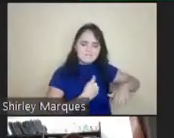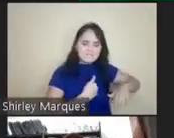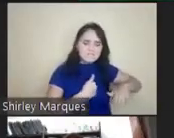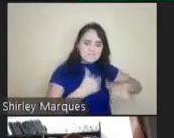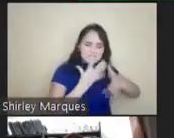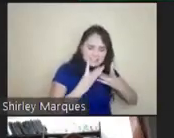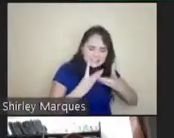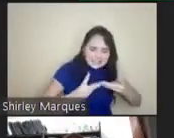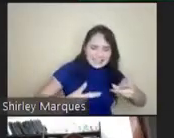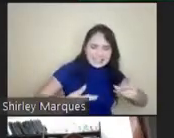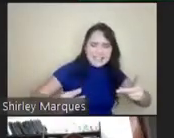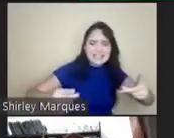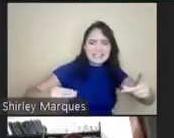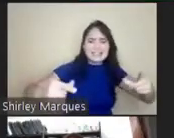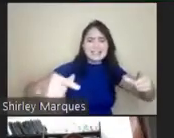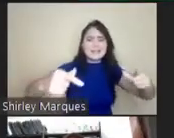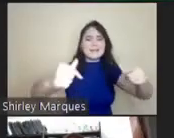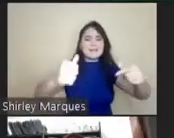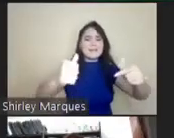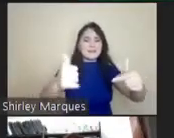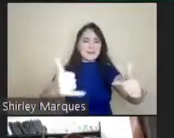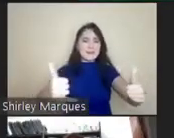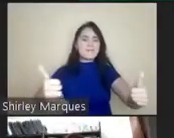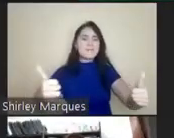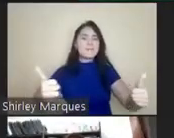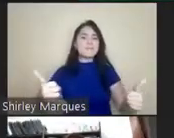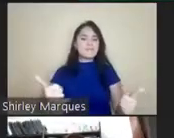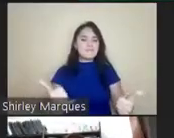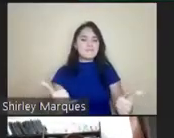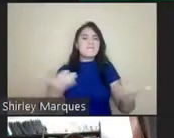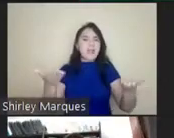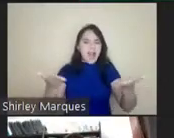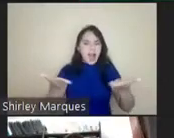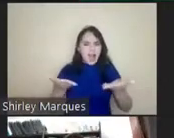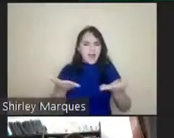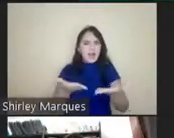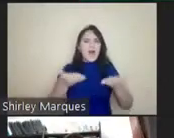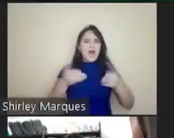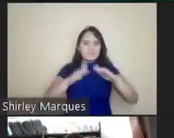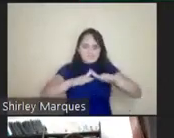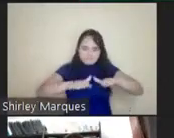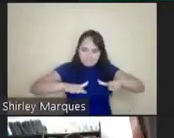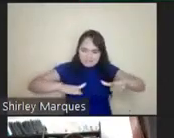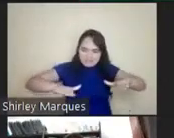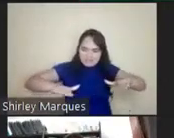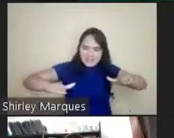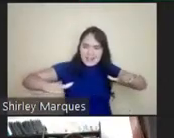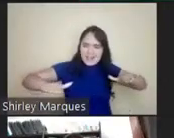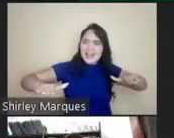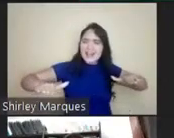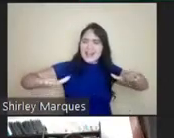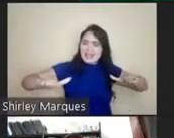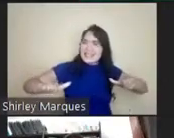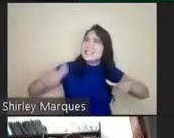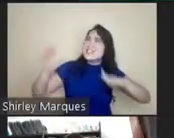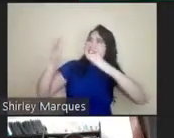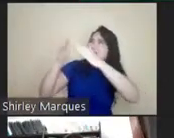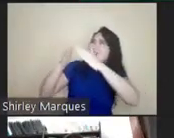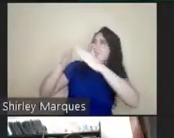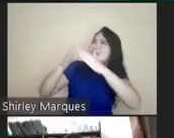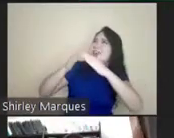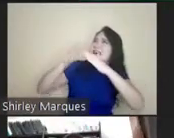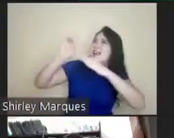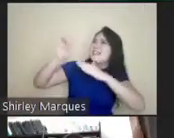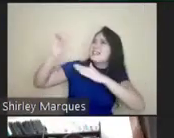chãos canibais. Chegou a vez desse chão, chama Deus, que só Deus